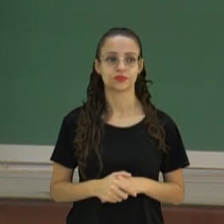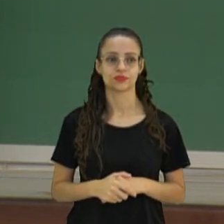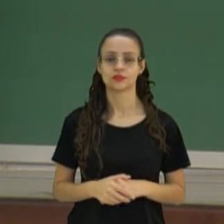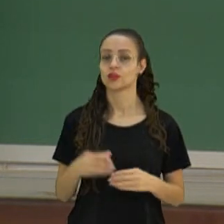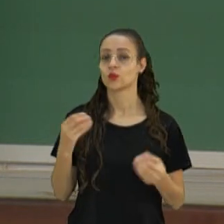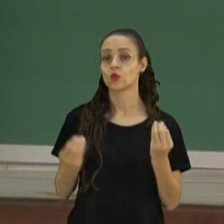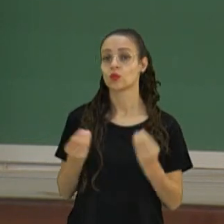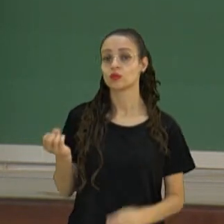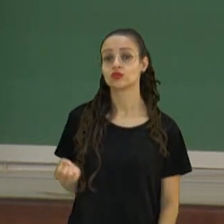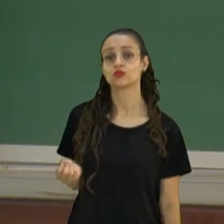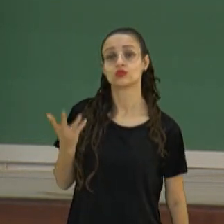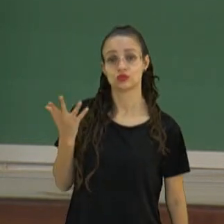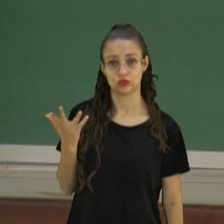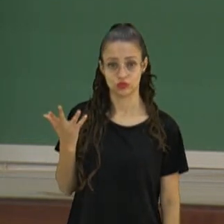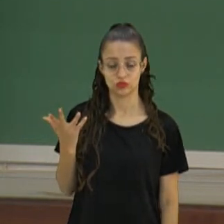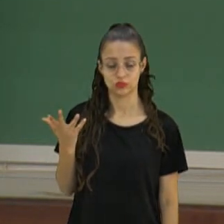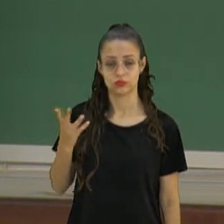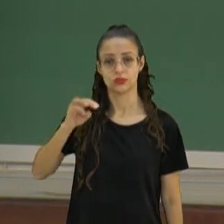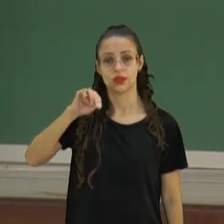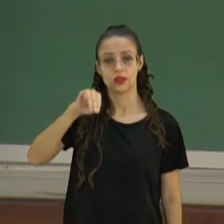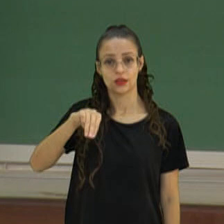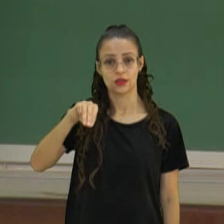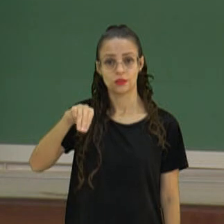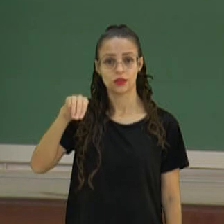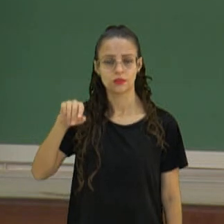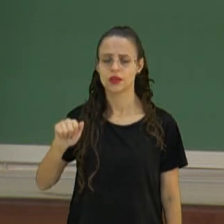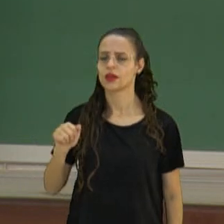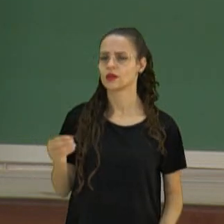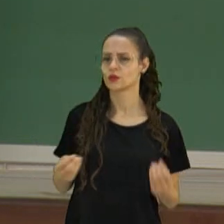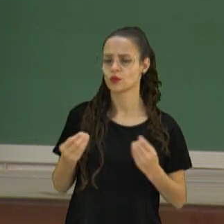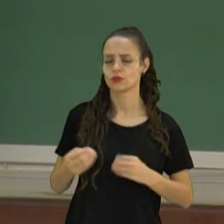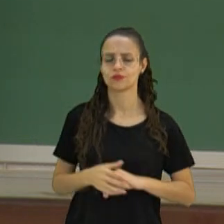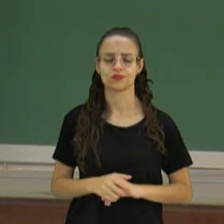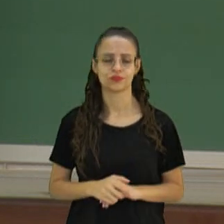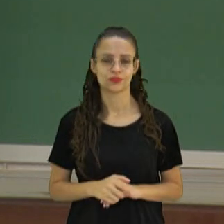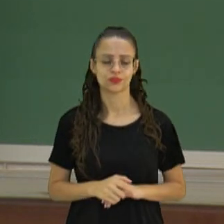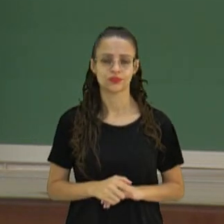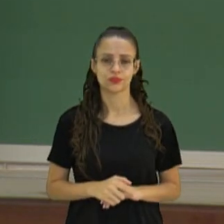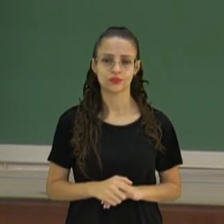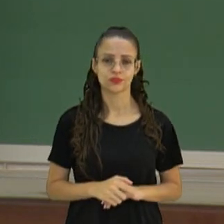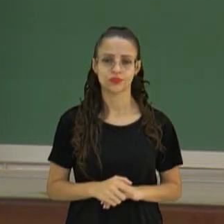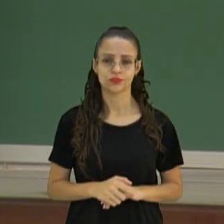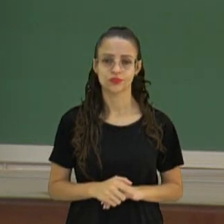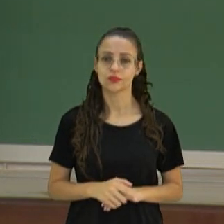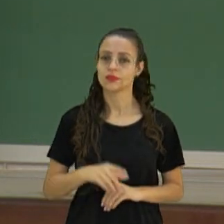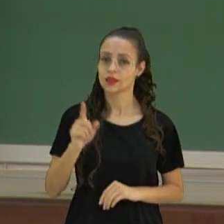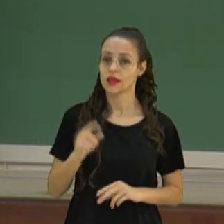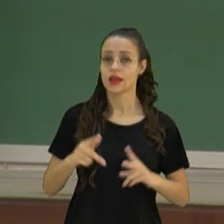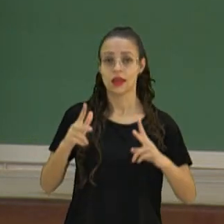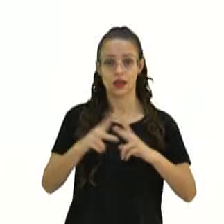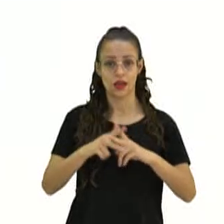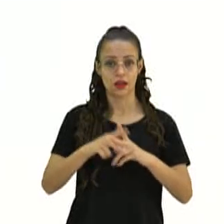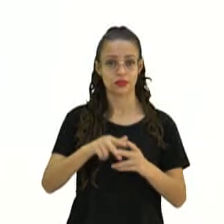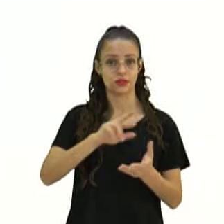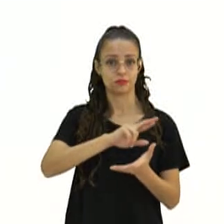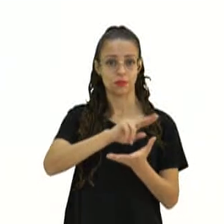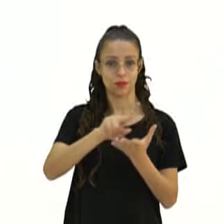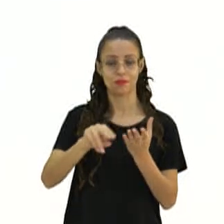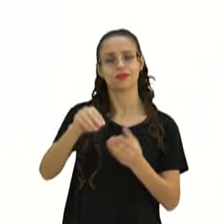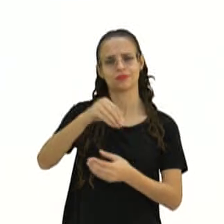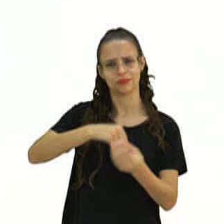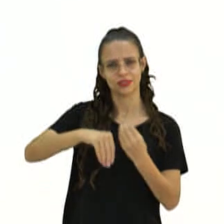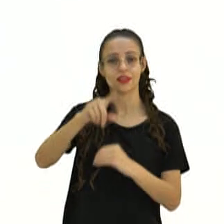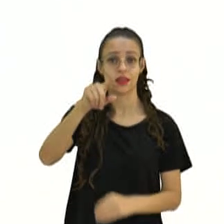que surgiu o MMA, né? Como que consiste o MMA? Então, o MMA, as artes marciais mistas, né, chamado